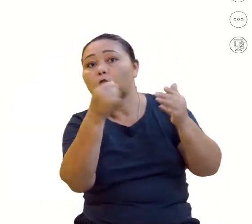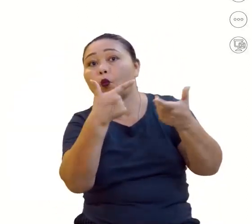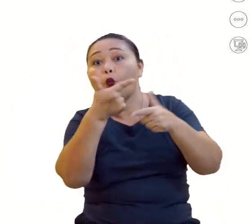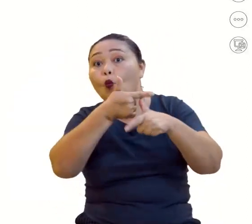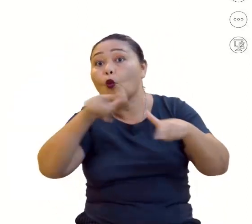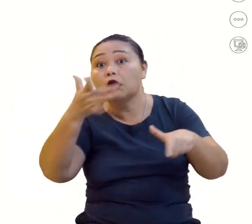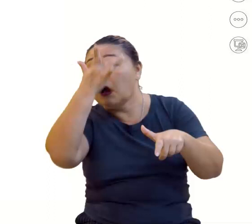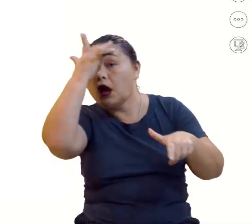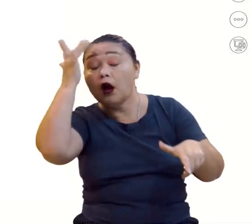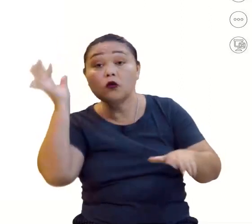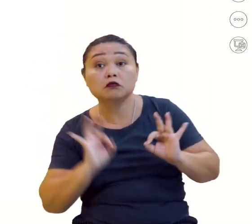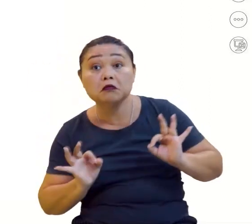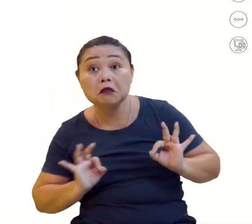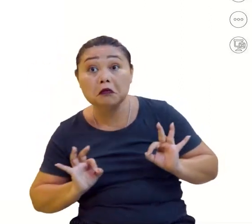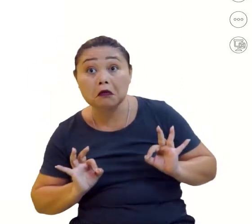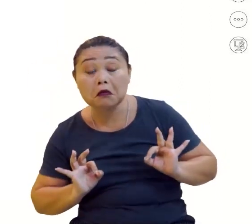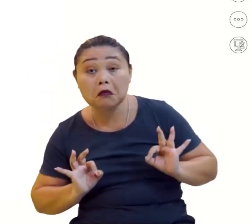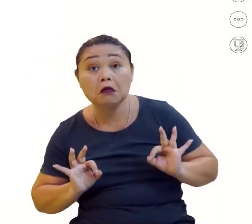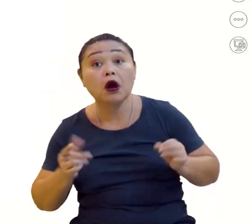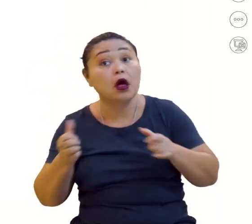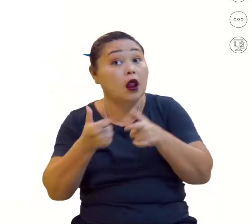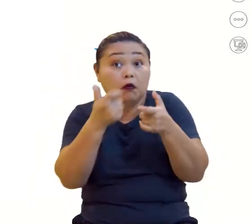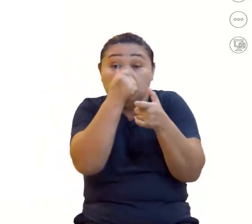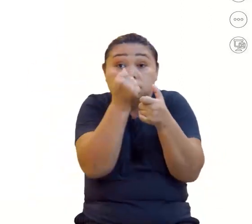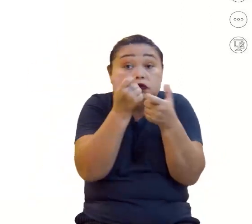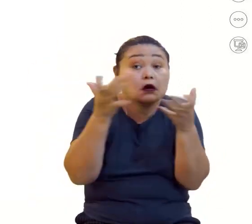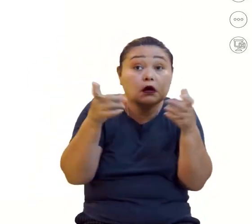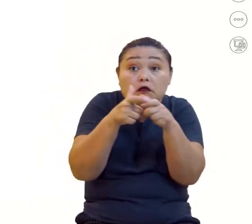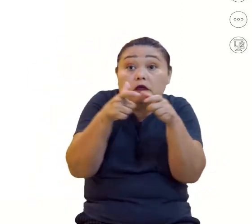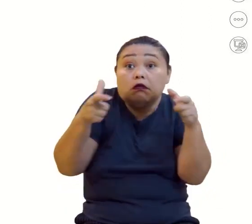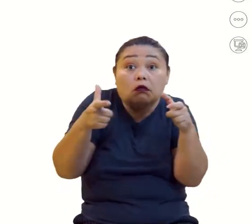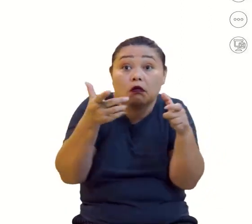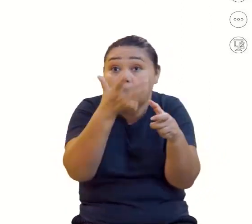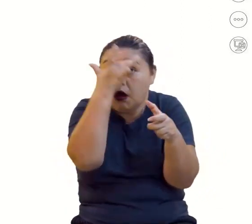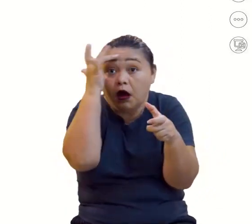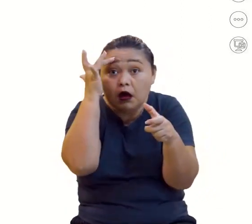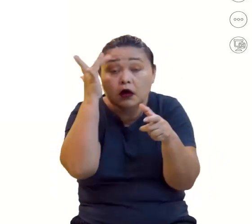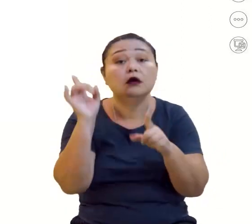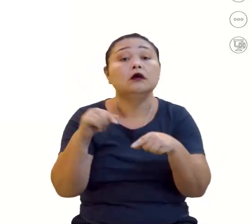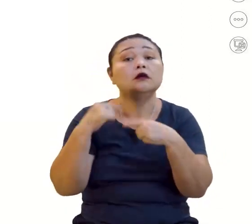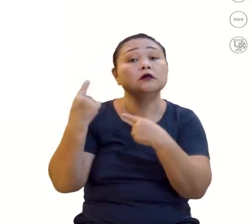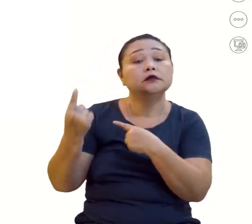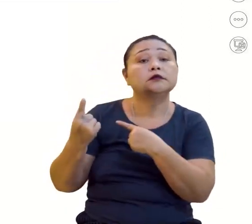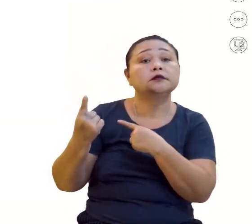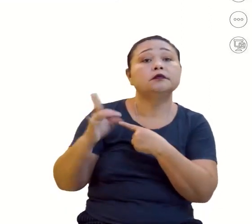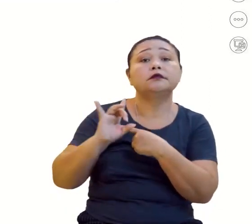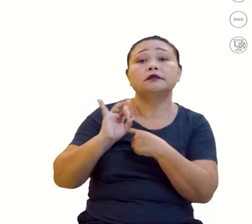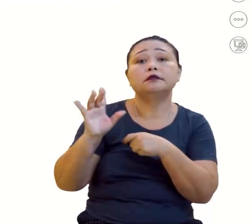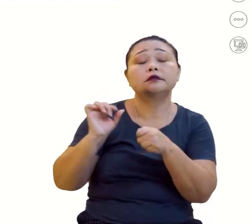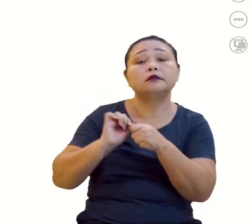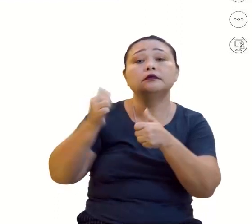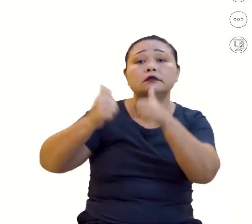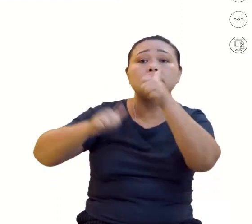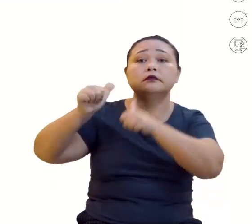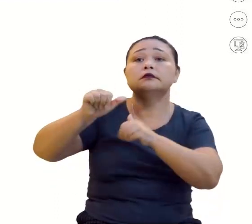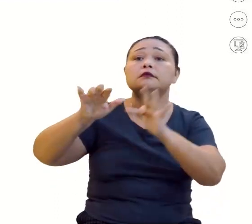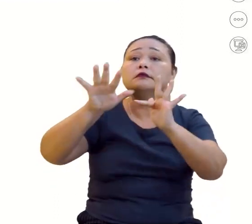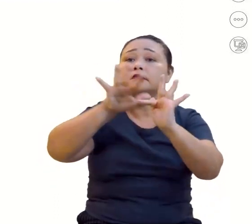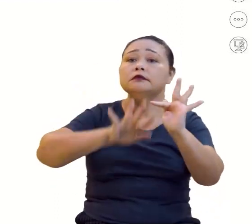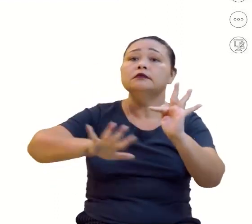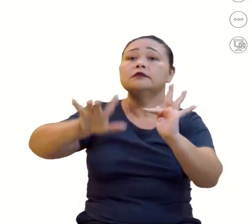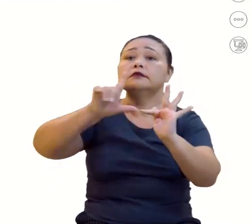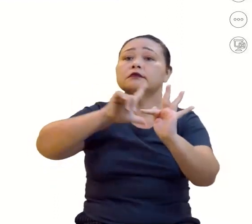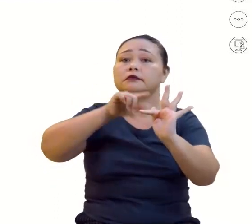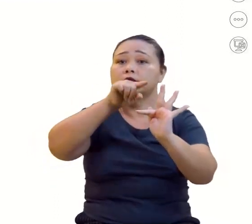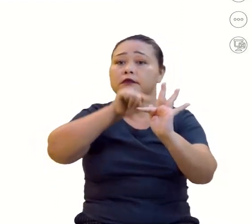Zerou? Era para estar lotado, não é? Isso, então é aqui somente análise gráfica, né? E será que eu teria